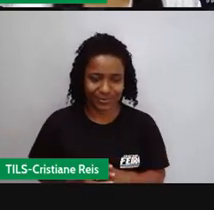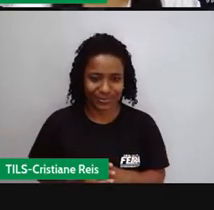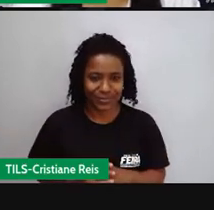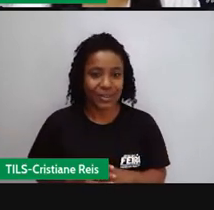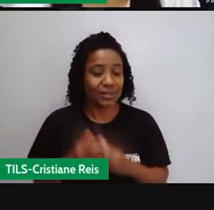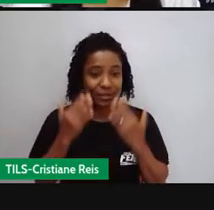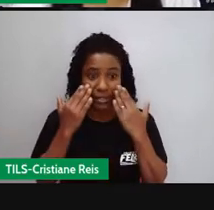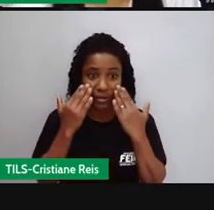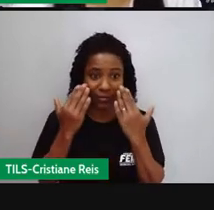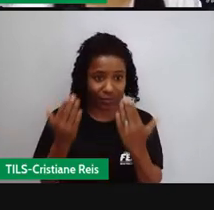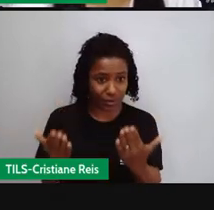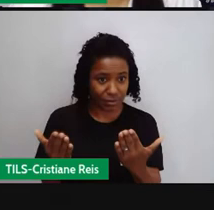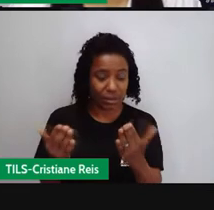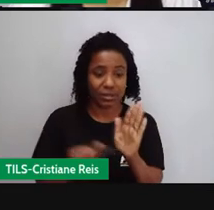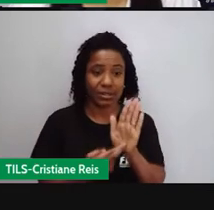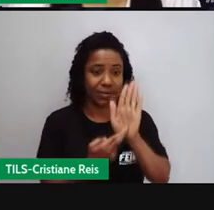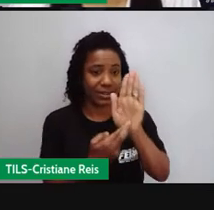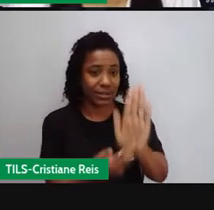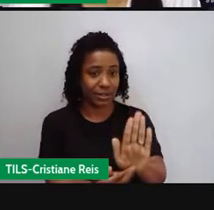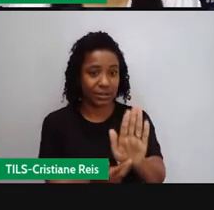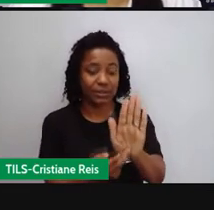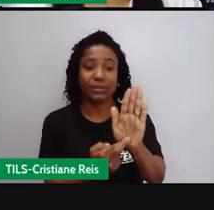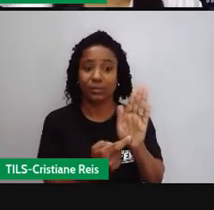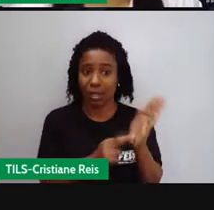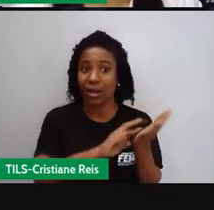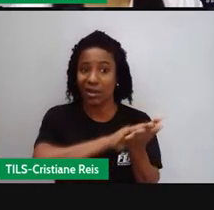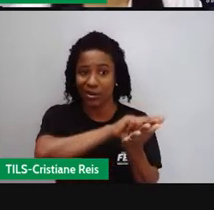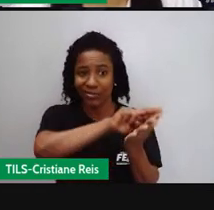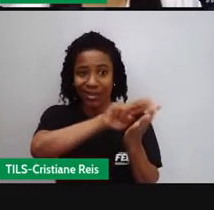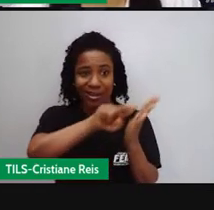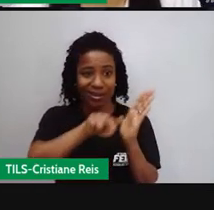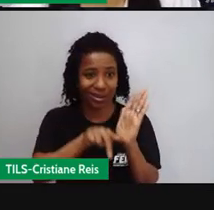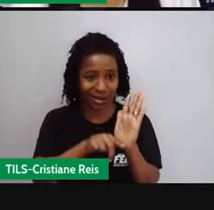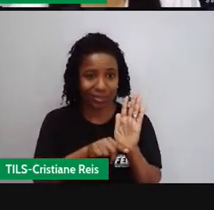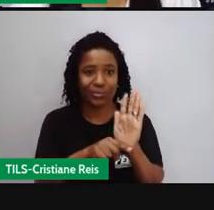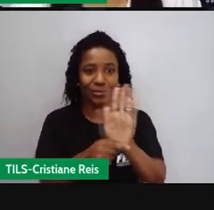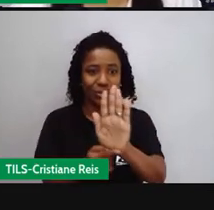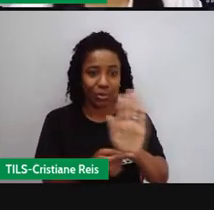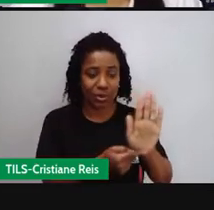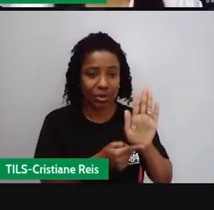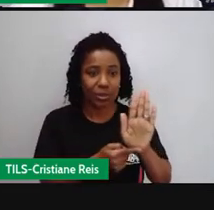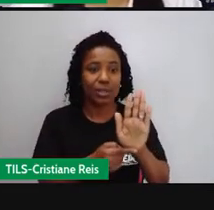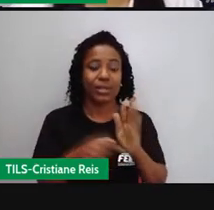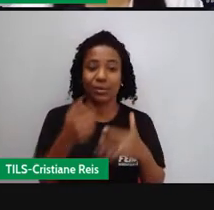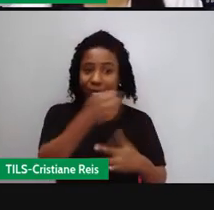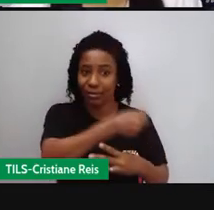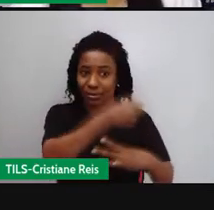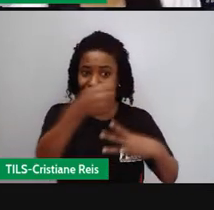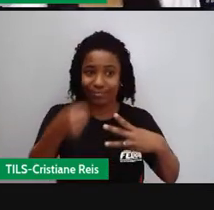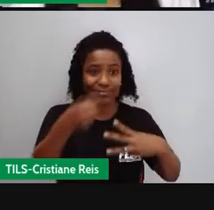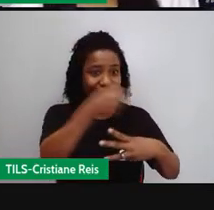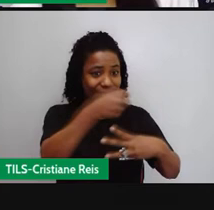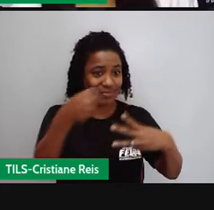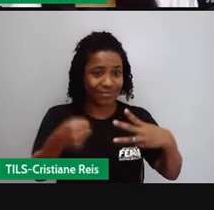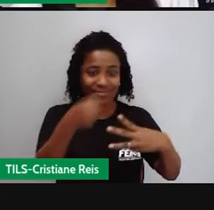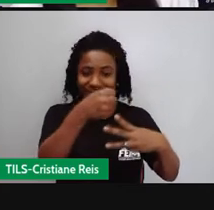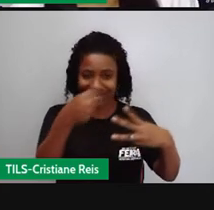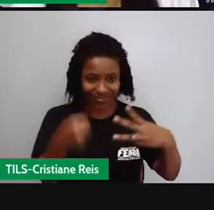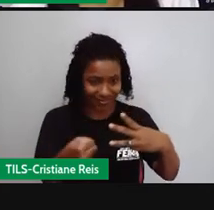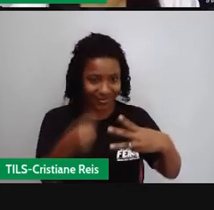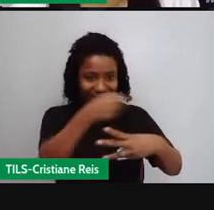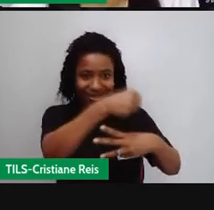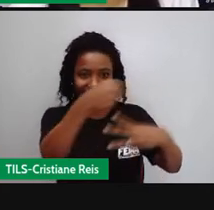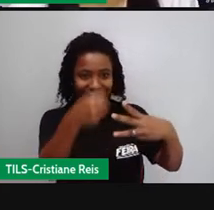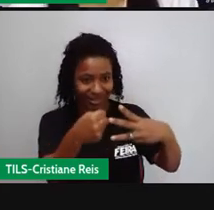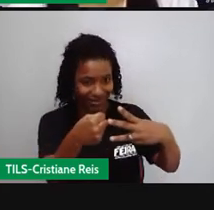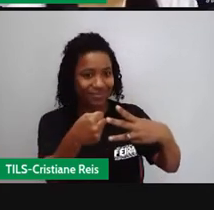esses representantes políticos, eles compõem aí os poderes executivo e também o poder legislativo